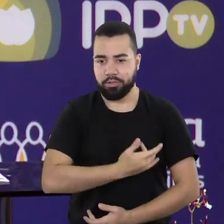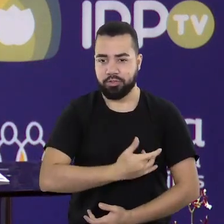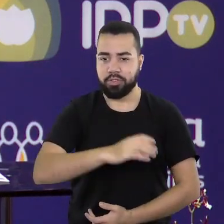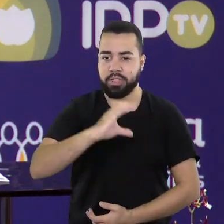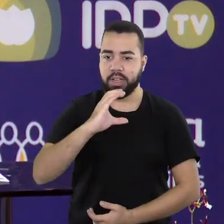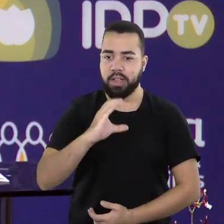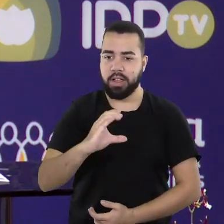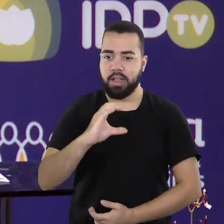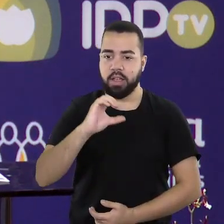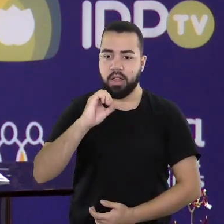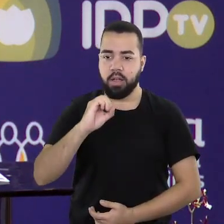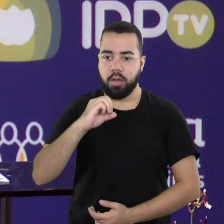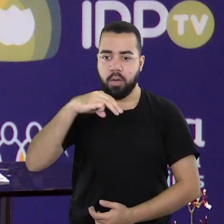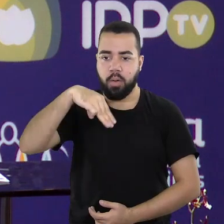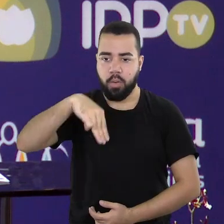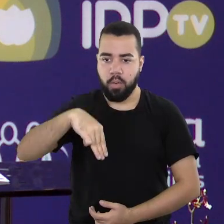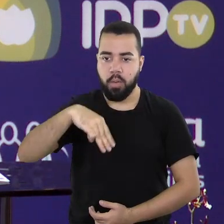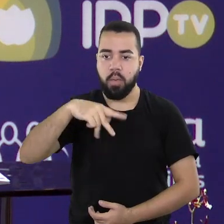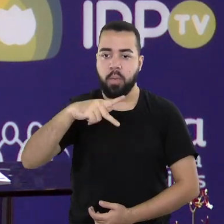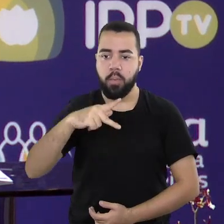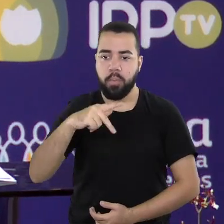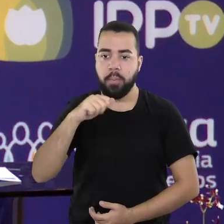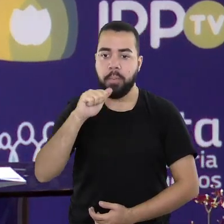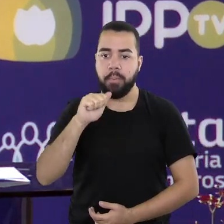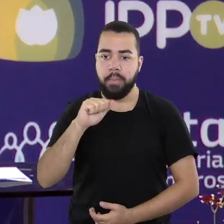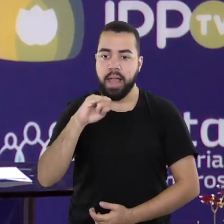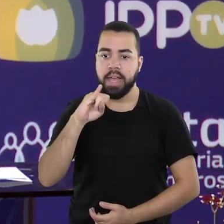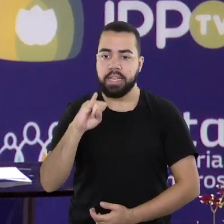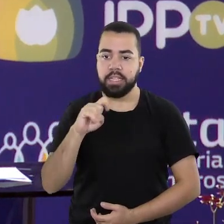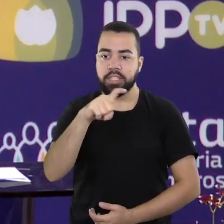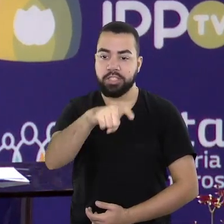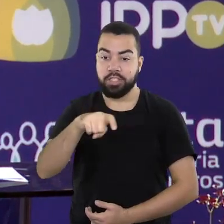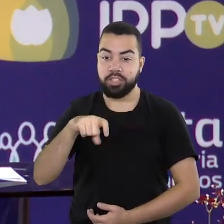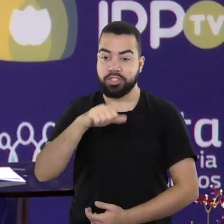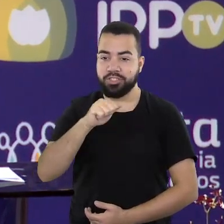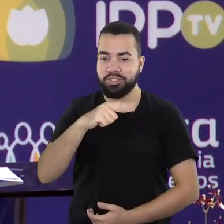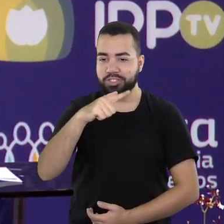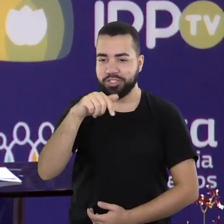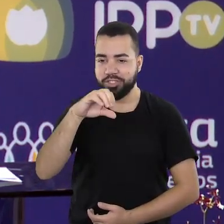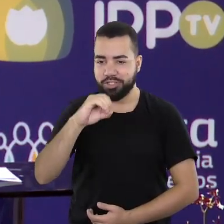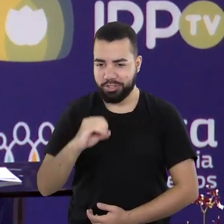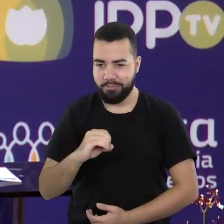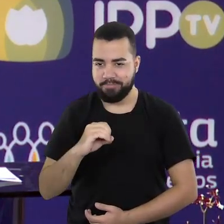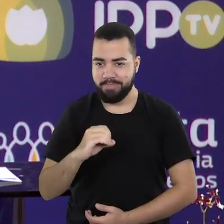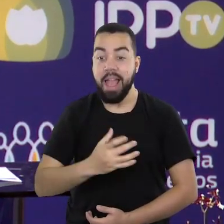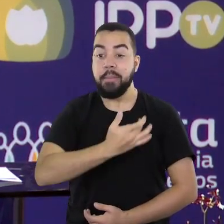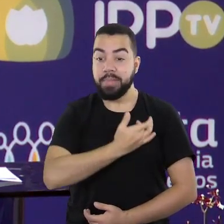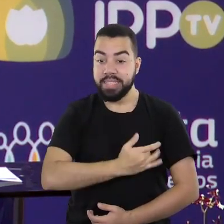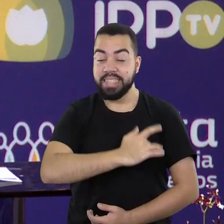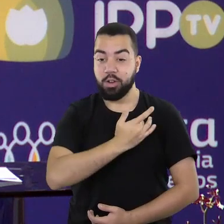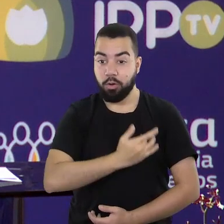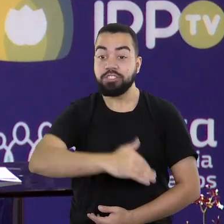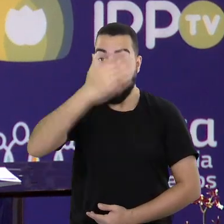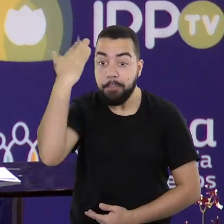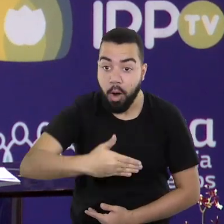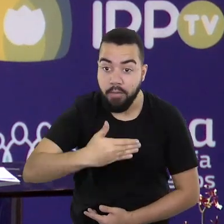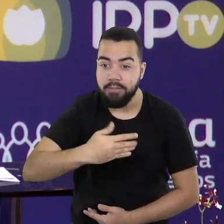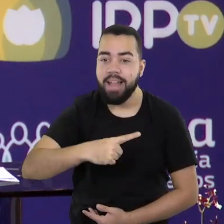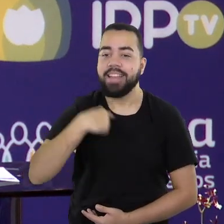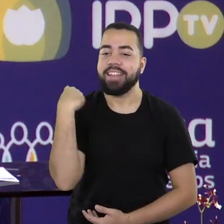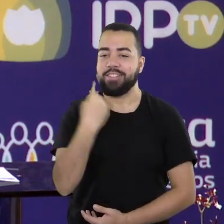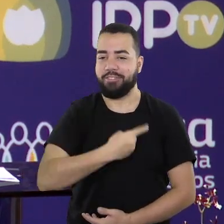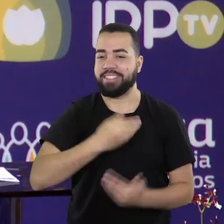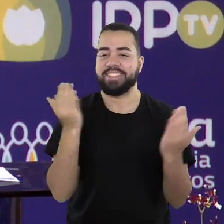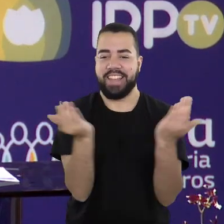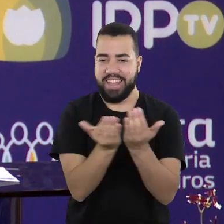marca, como uma evidência de que eu sou crente, de que eu sou uma pessoa